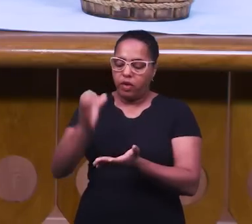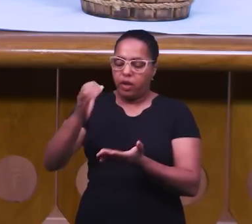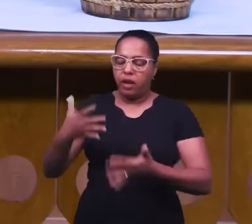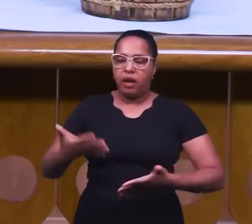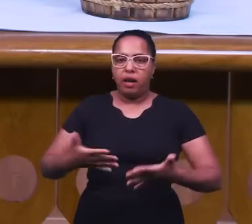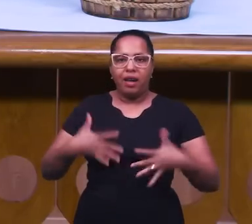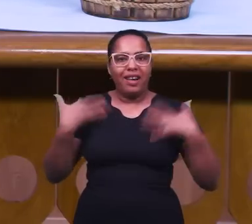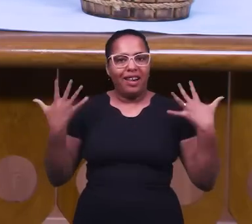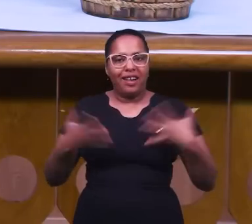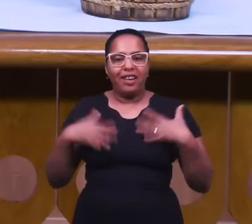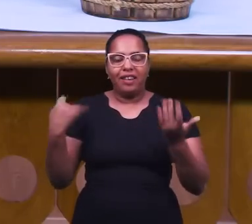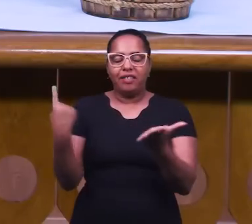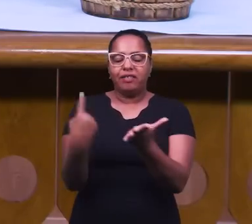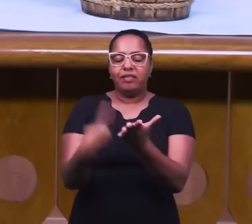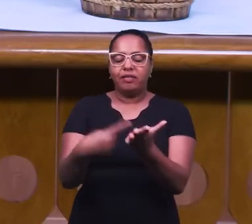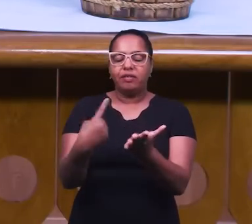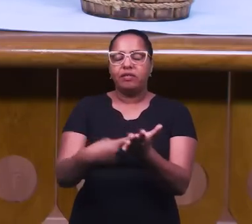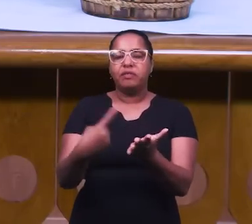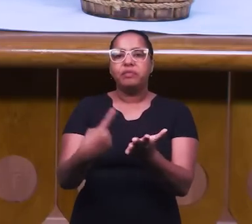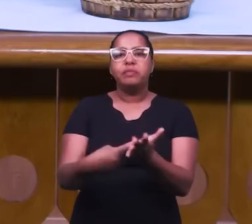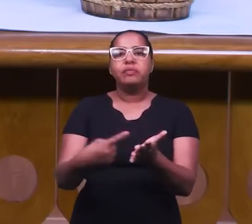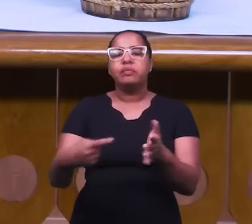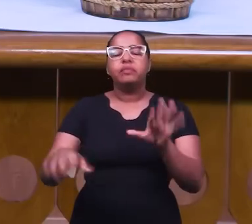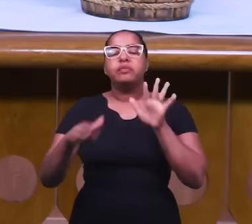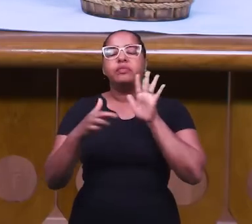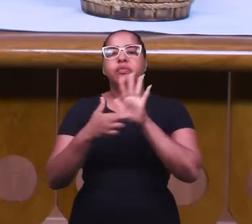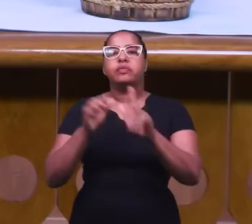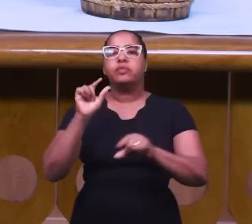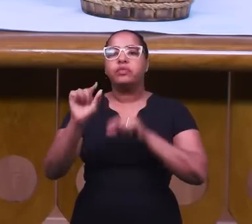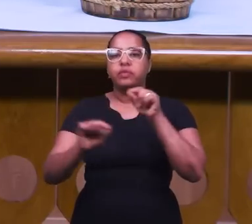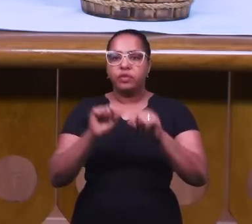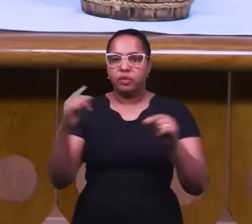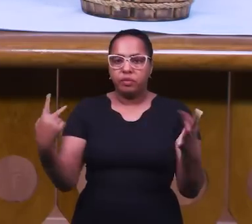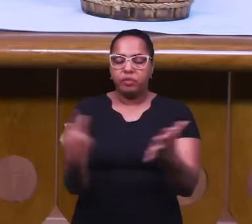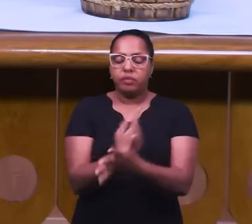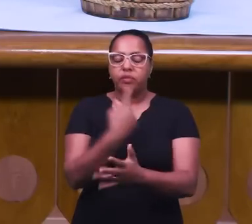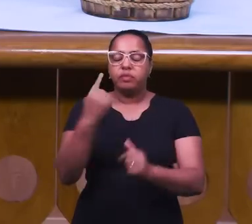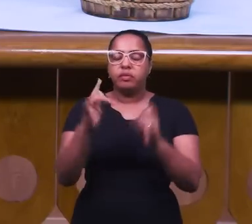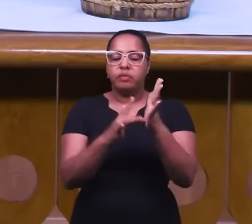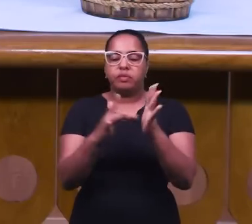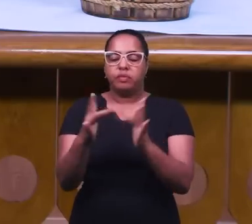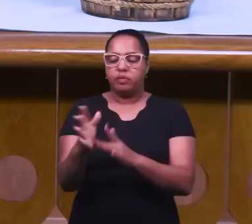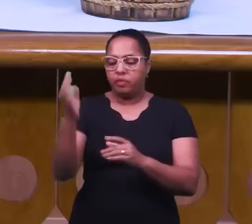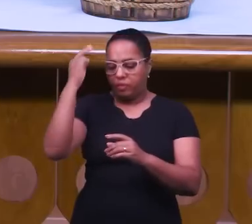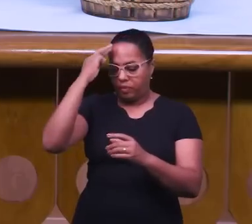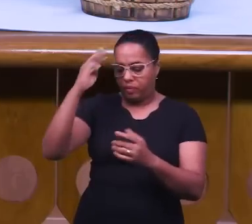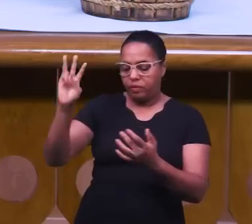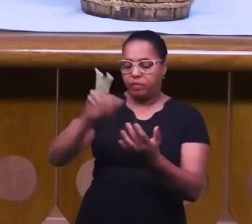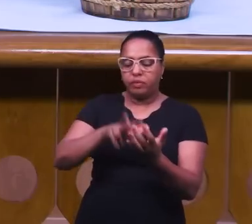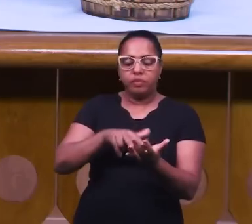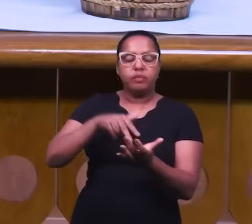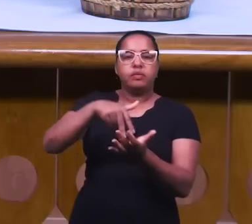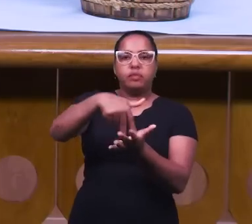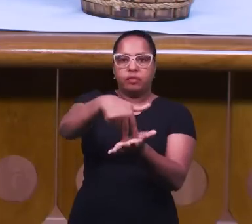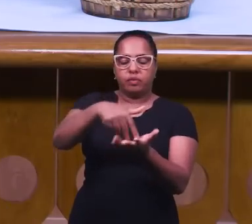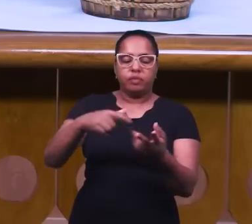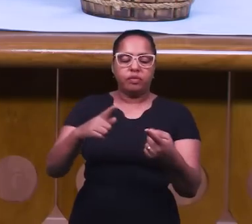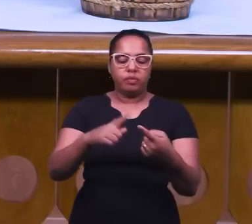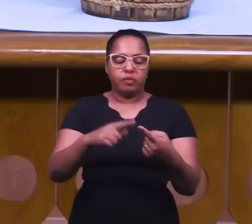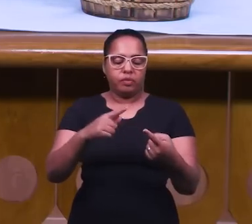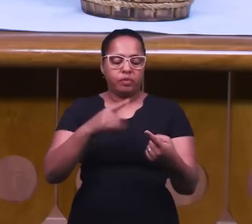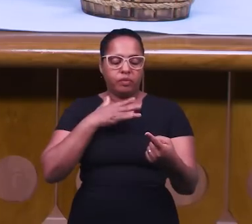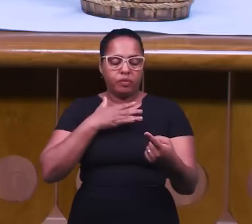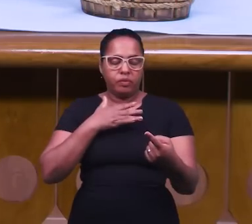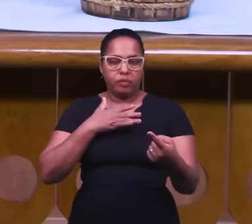o pacto de alegria, vai se dar exatamente quando o Senhor Jesus ressuscita. Então, ali, corpo